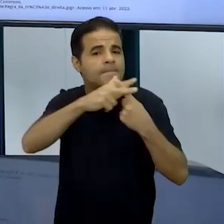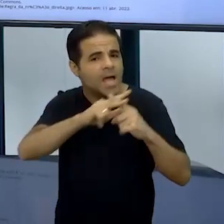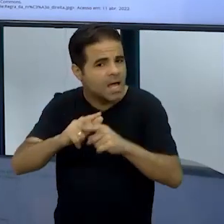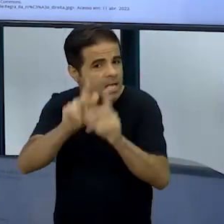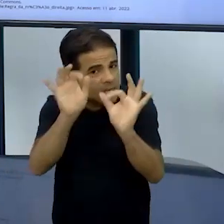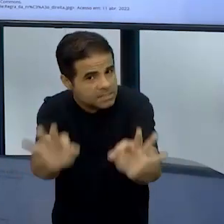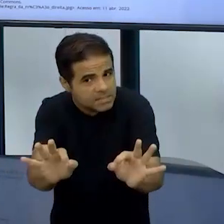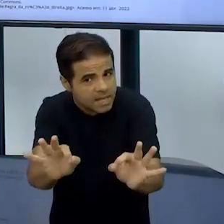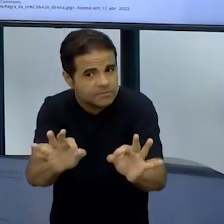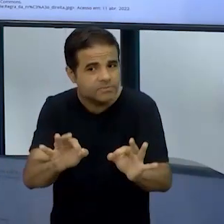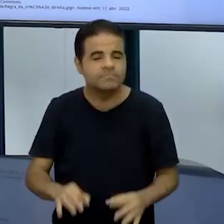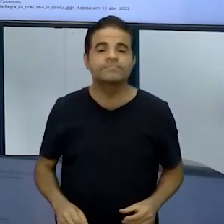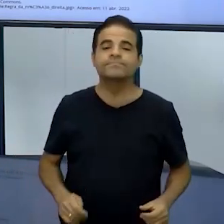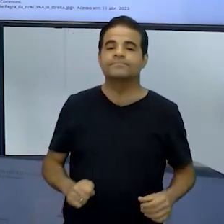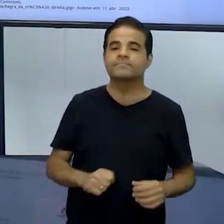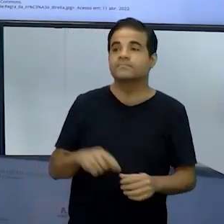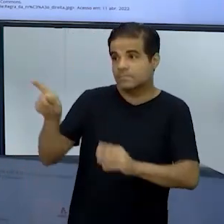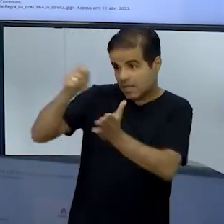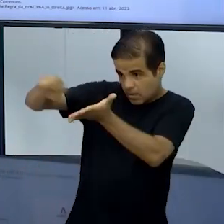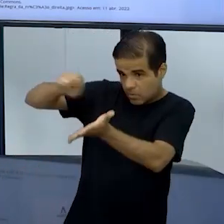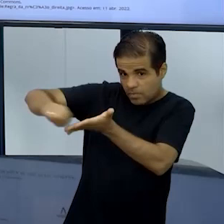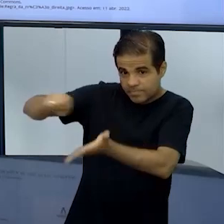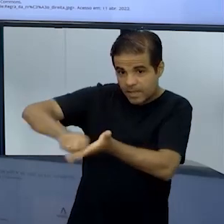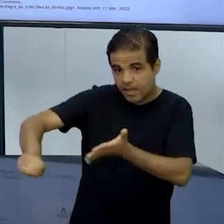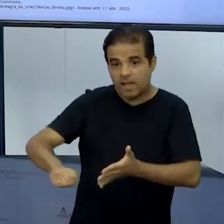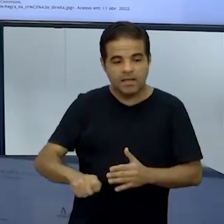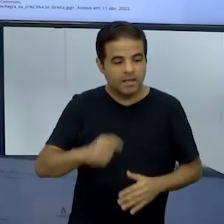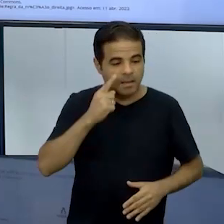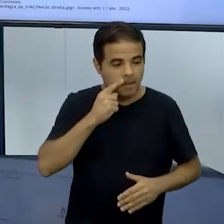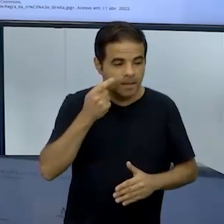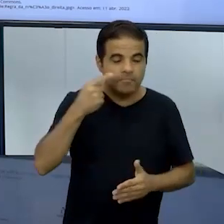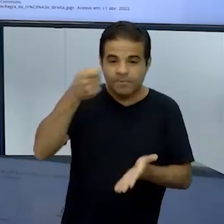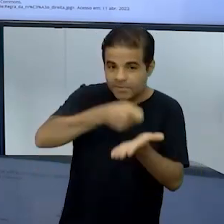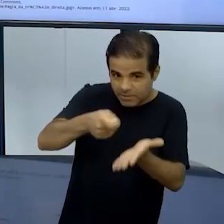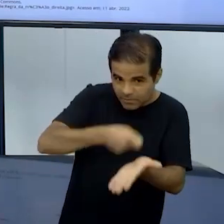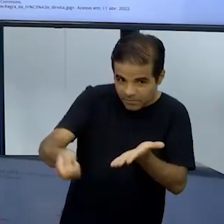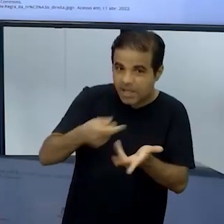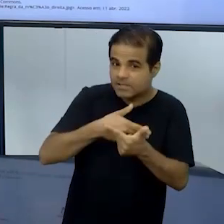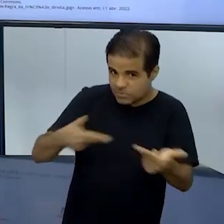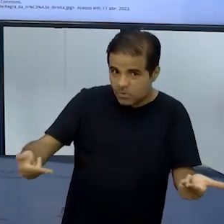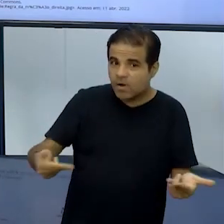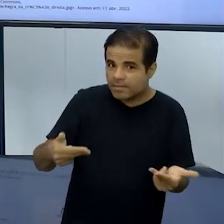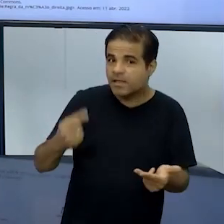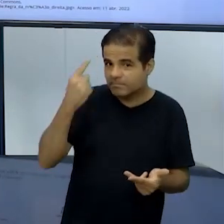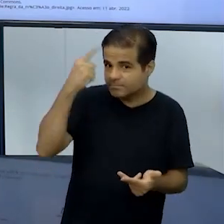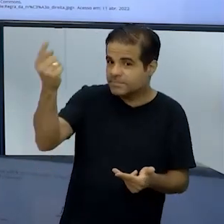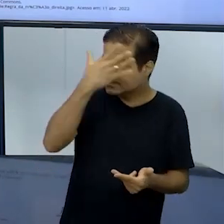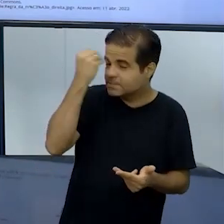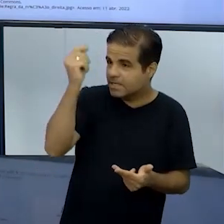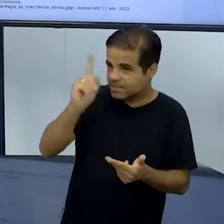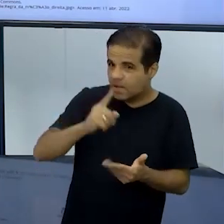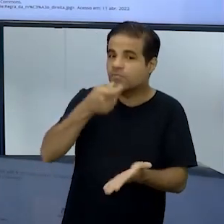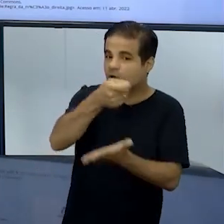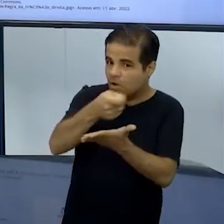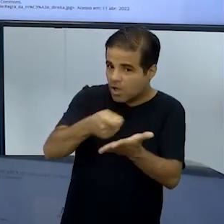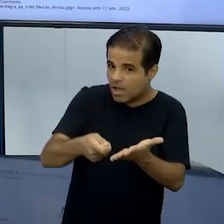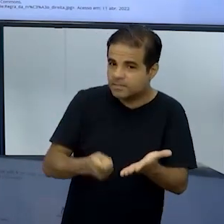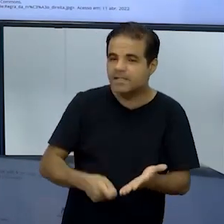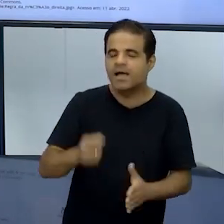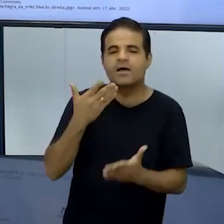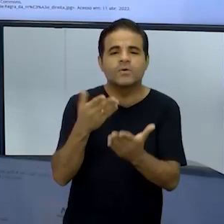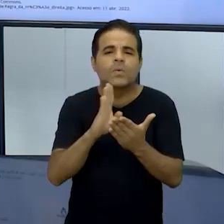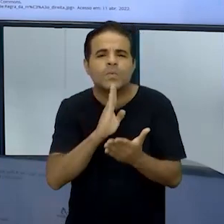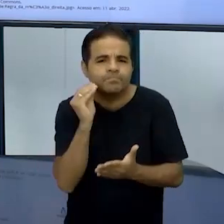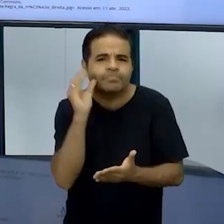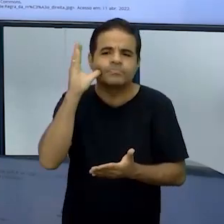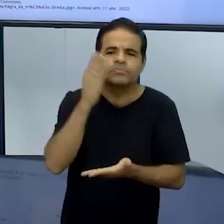certo, pessoal? Então isso aí tem que anotar, hein? Oi? Tem que anotar essas coisas. Tem que anotar, né? Isso que é muito bacana. Todos os estudos, né, os